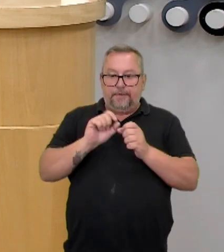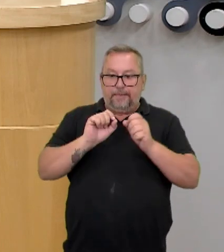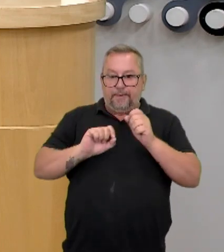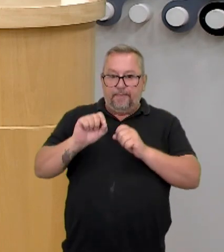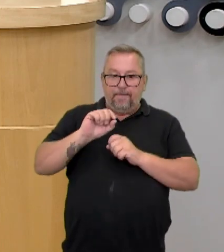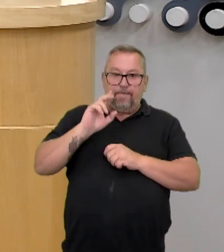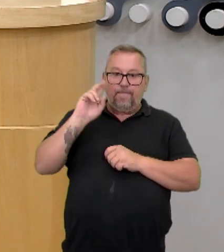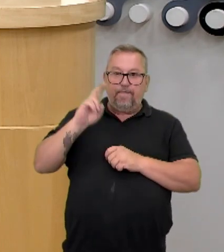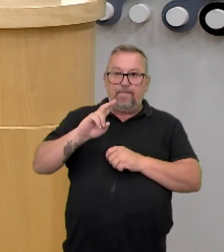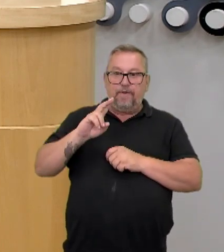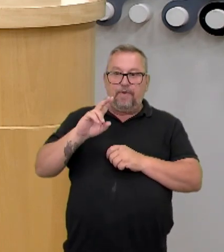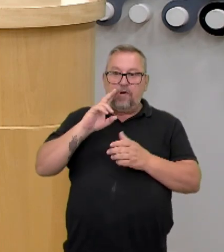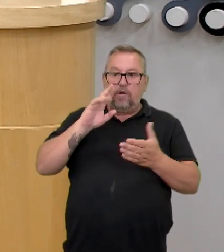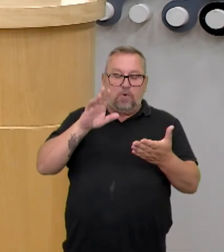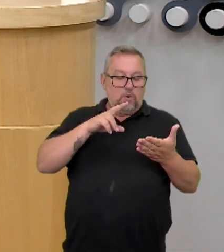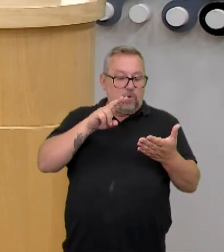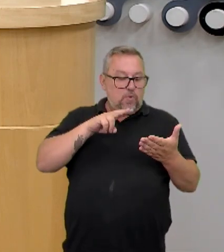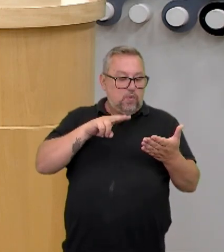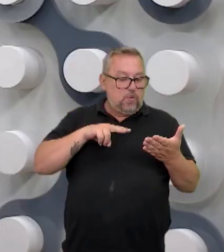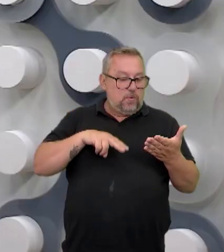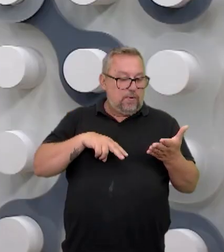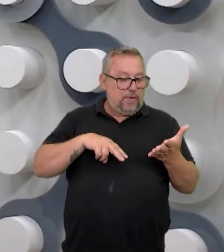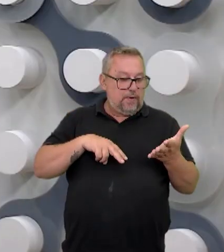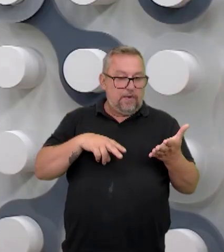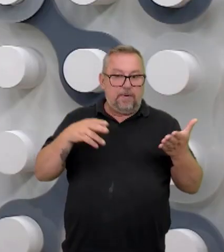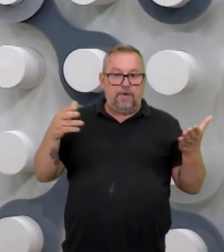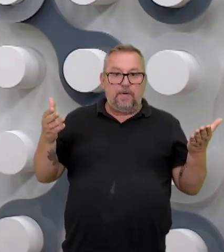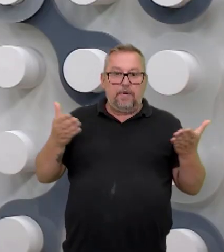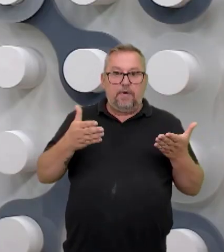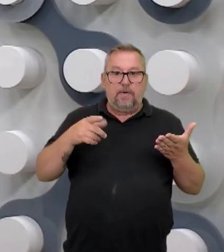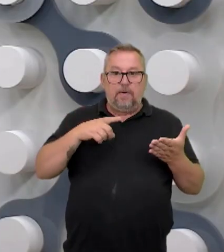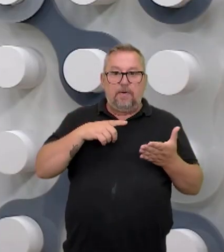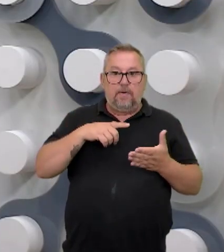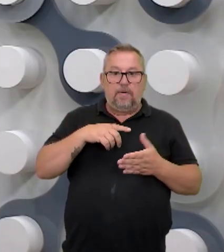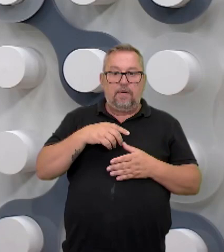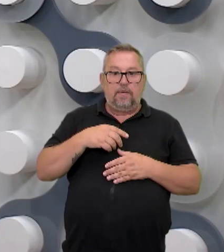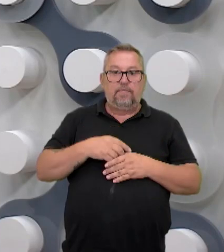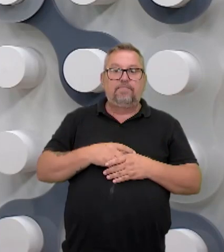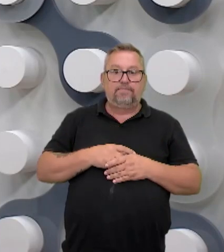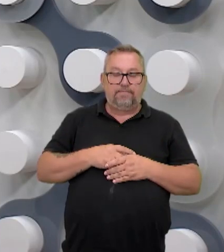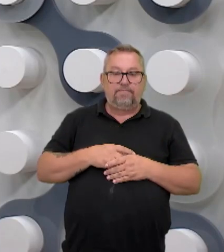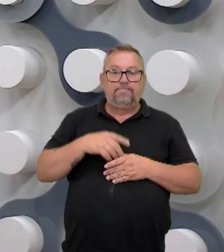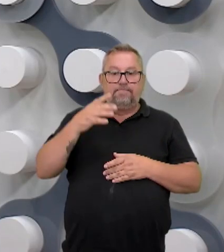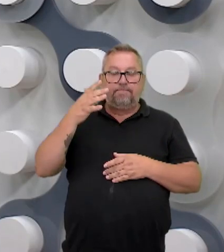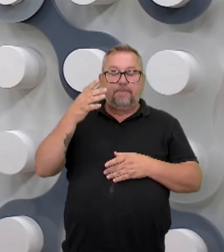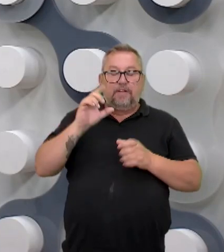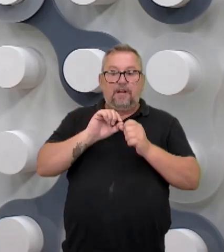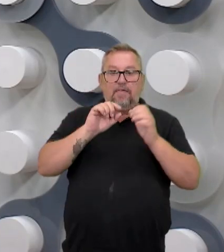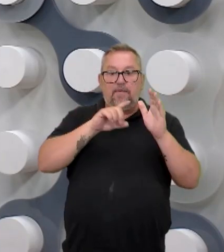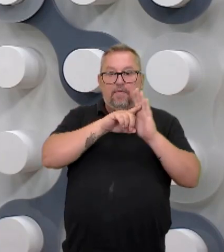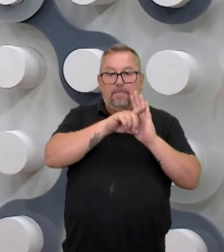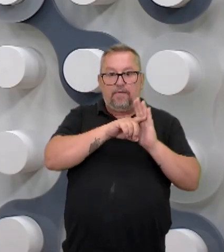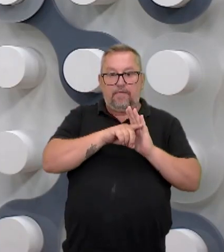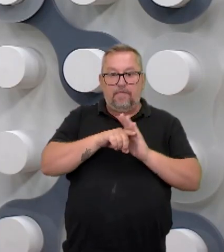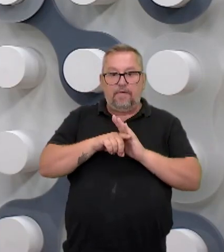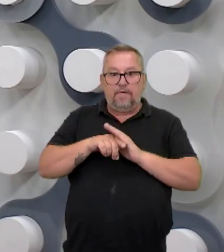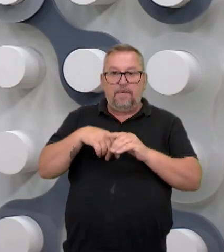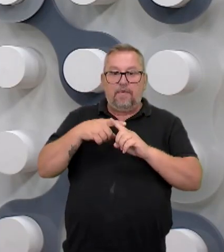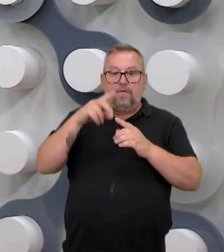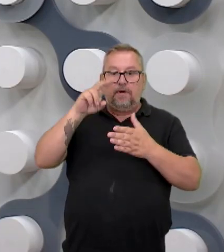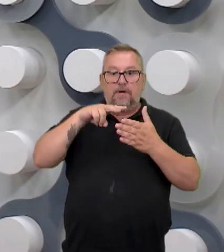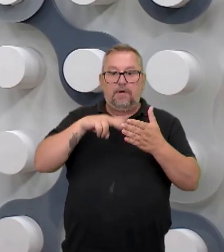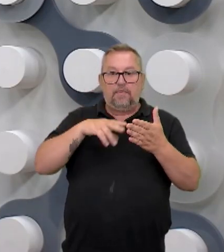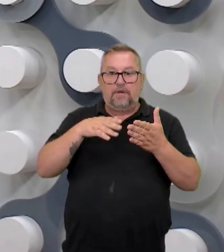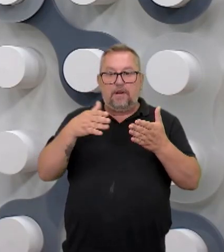achava passivo leitura. Eu já achava aquilo ativo. Agora ativo 3, 4, 10 vezes. Porque tem que pesquisar, né? Fazer uma coisa chamada leitura